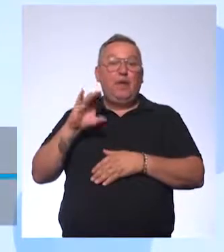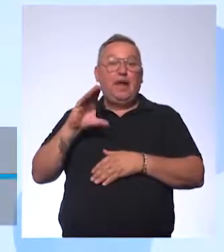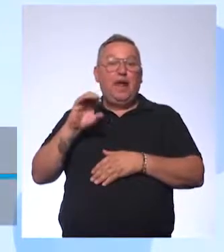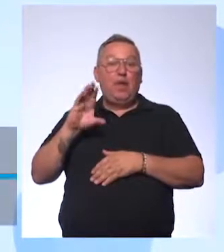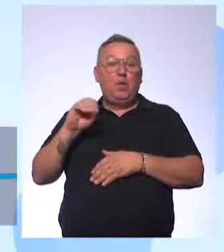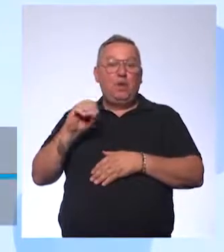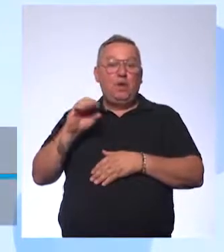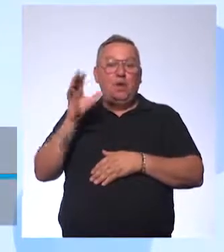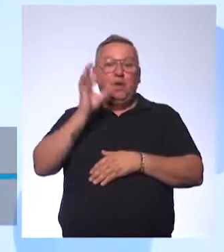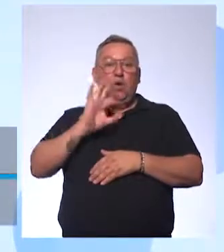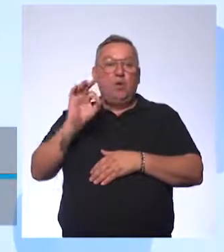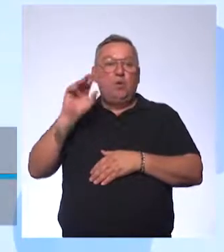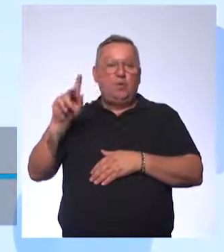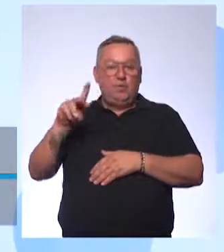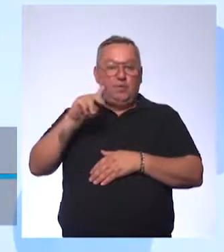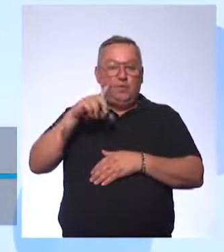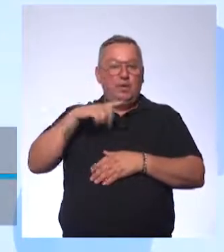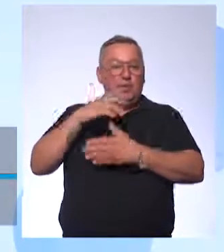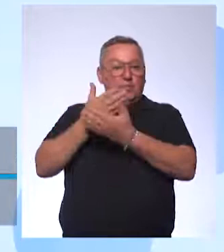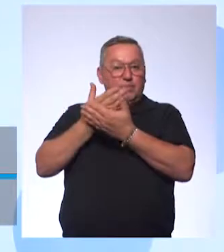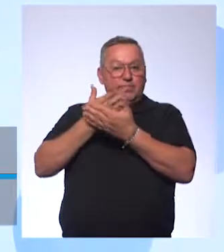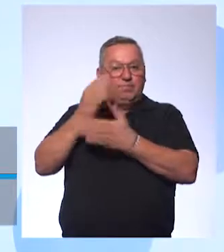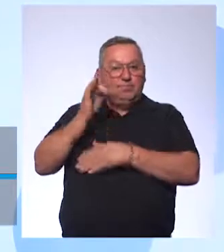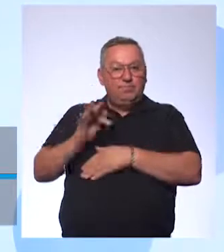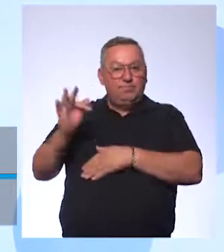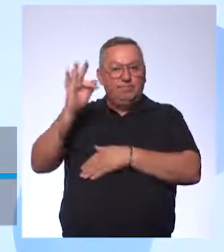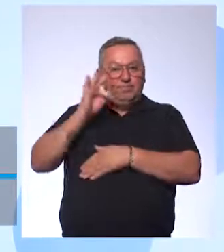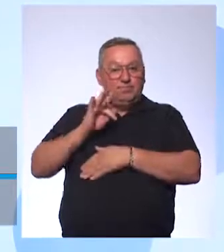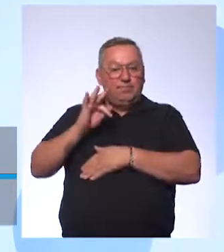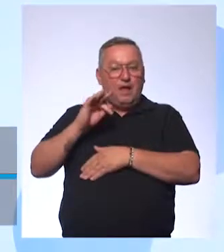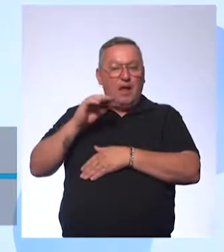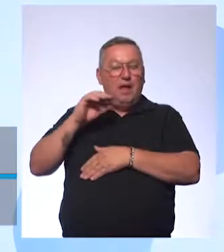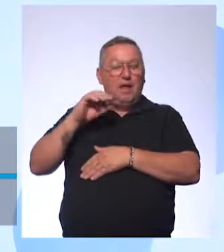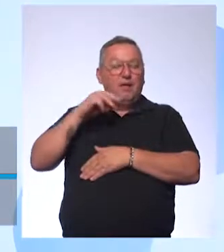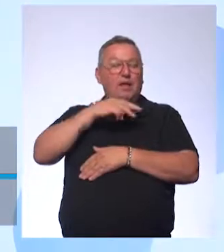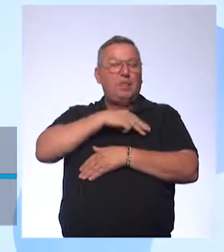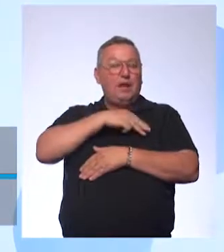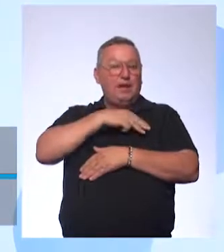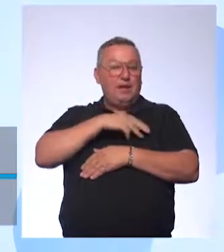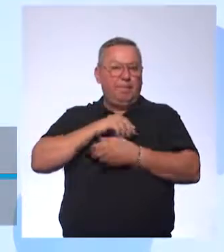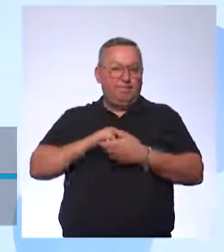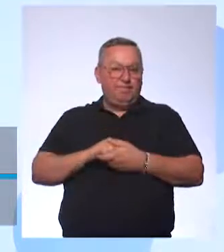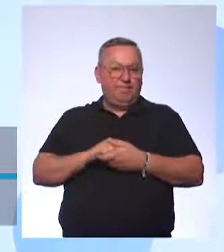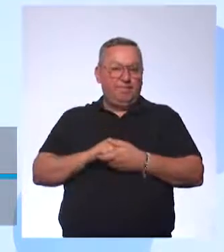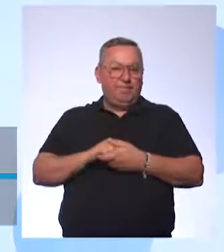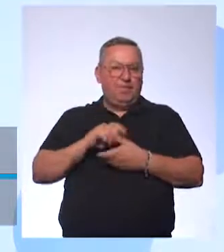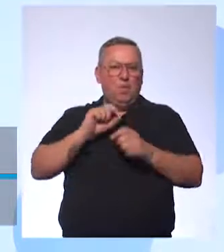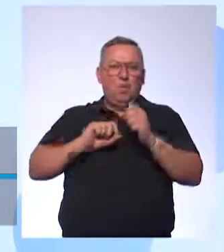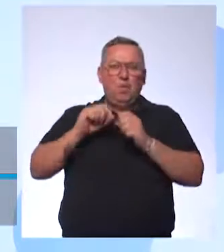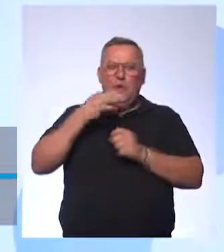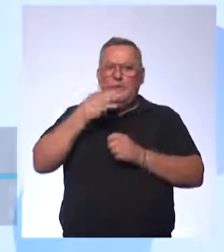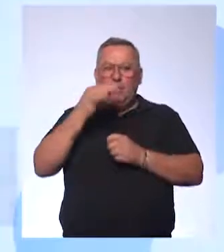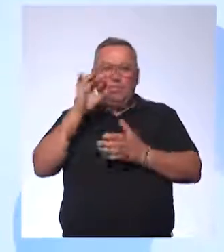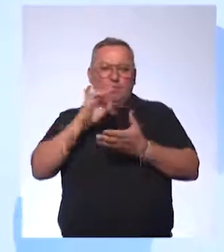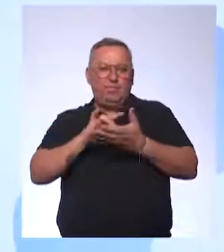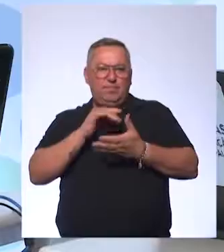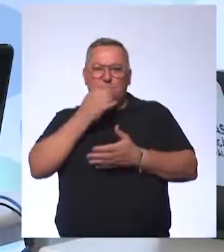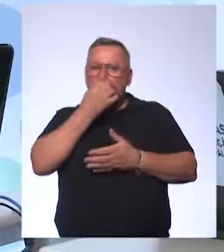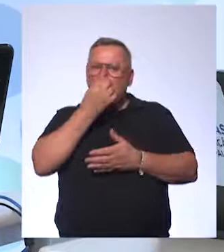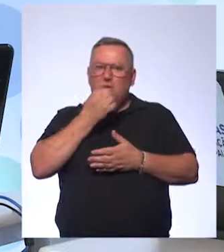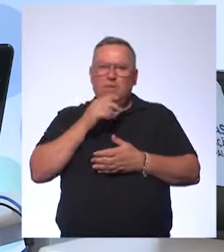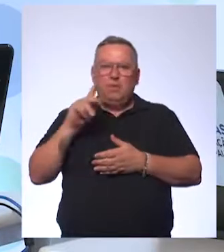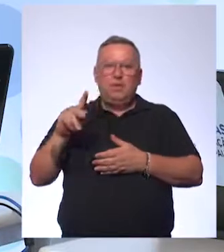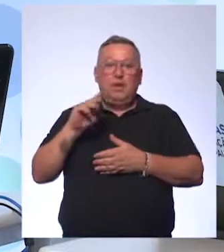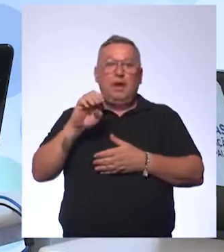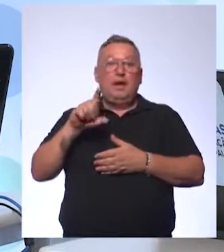excelente professor. Ele estudou na Universidade Federal de Santa Maria. Quem colocou aí o que é fato e o que é opinião dessa sentença? vamos lá.